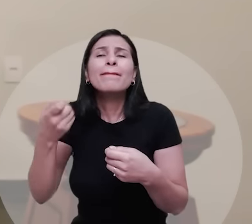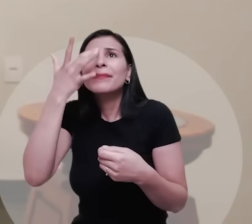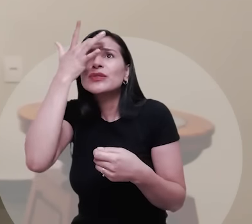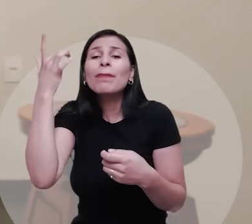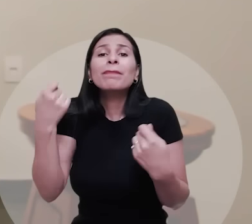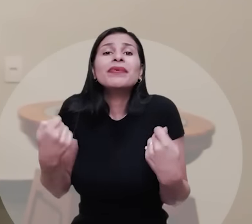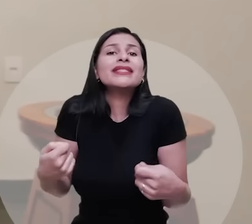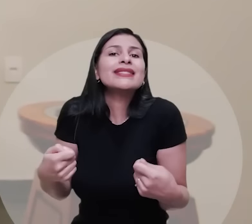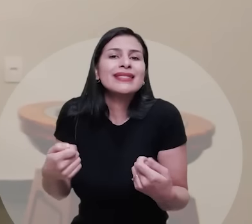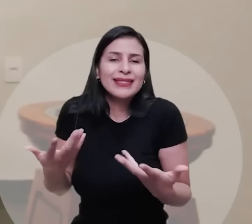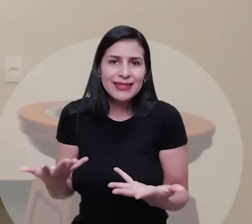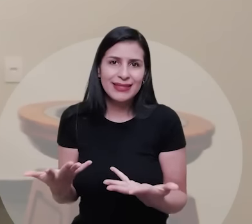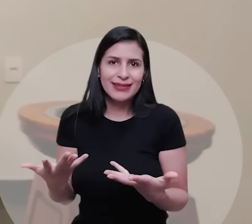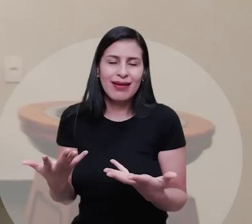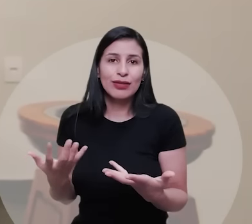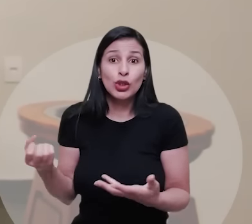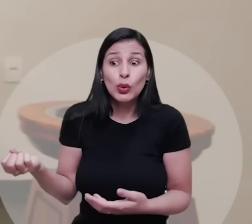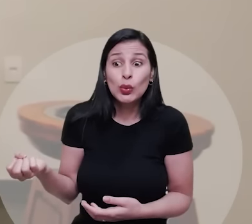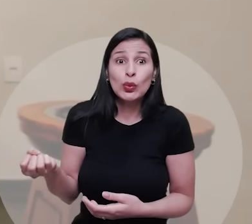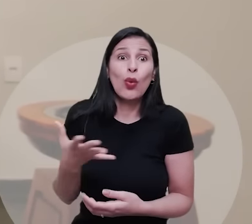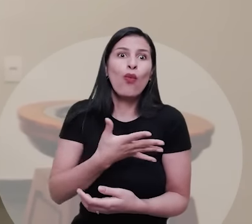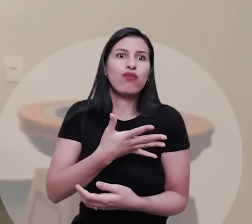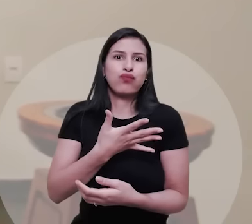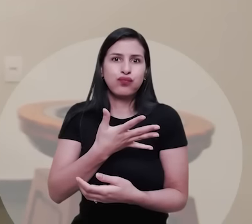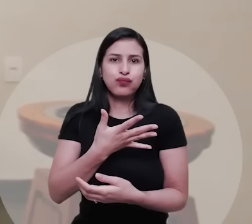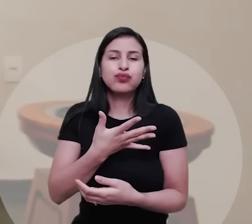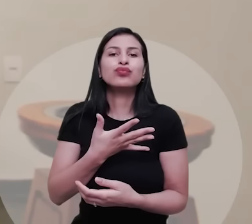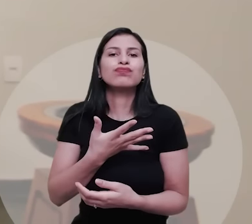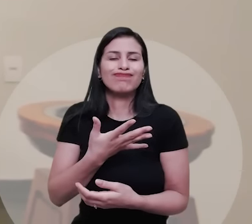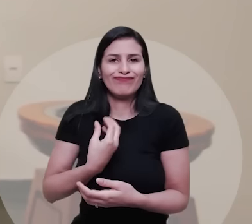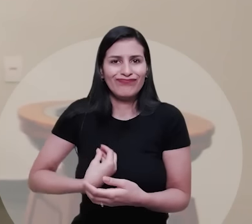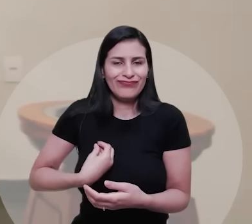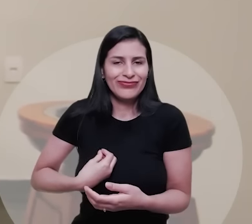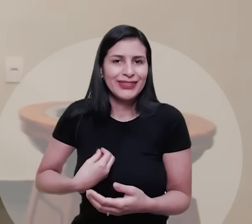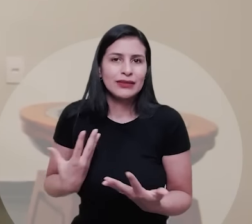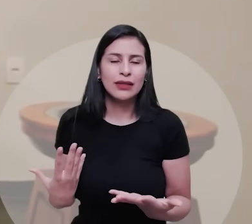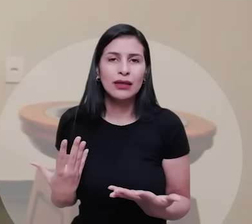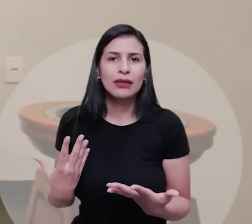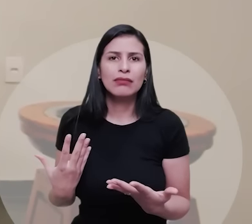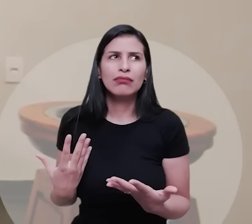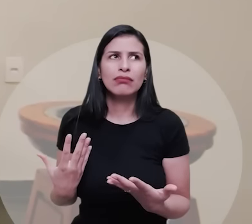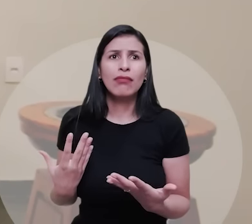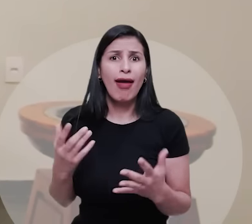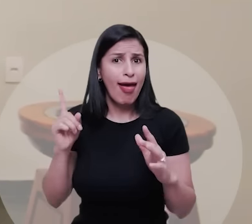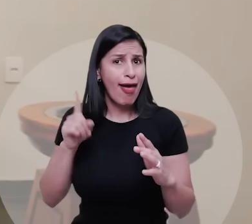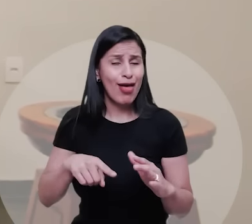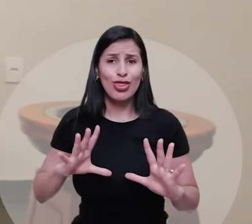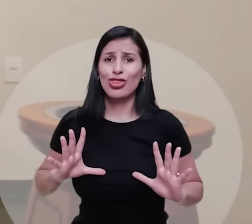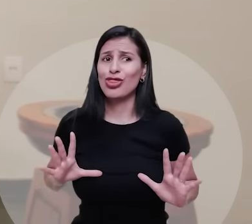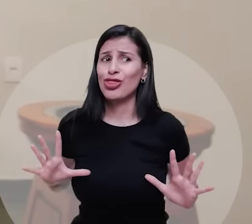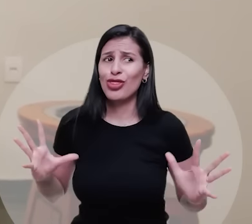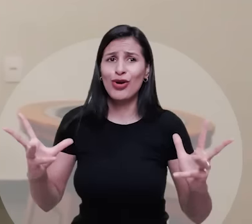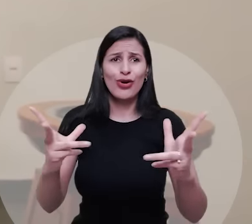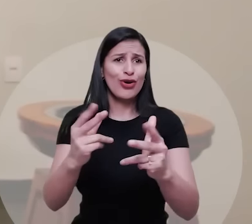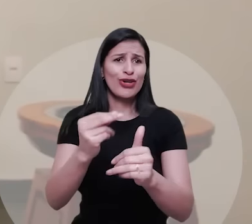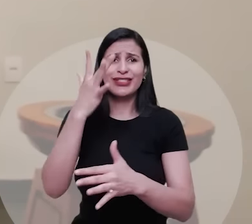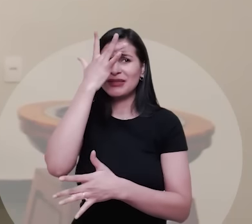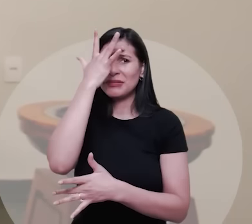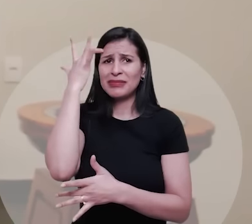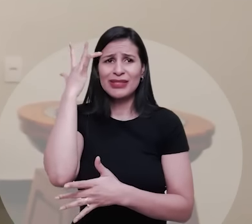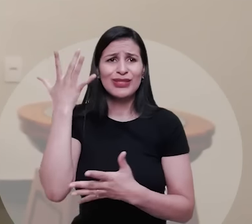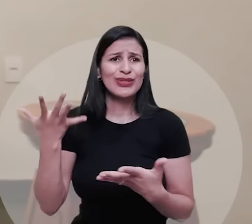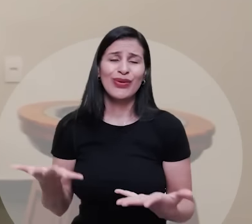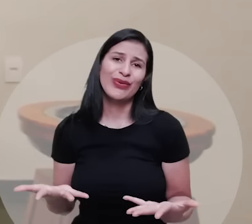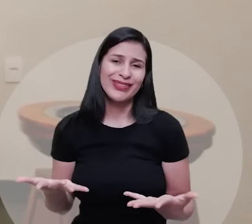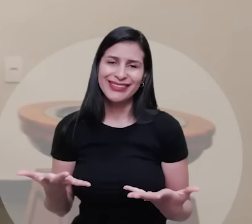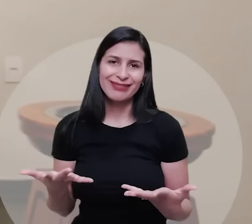novo nascimento, ele abrange todas as pessoas. Sabendo que a salvação não diz